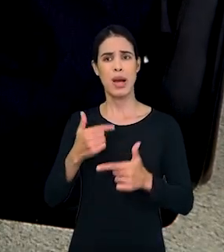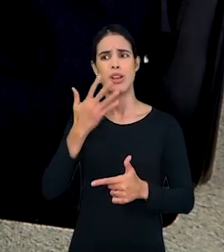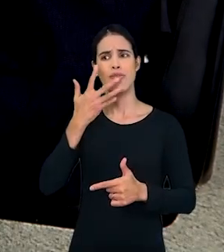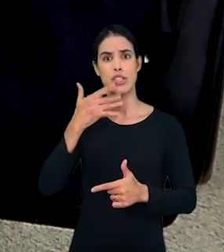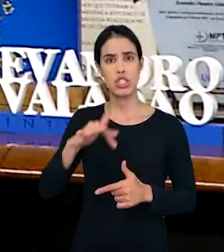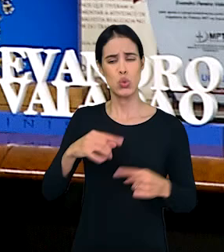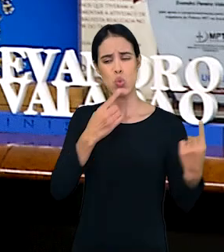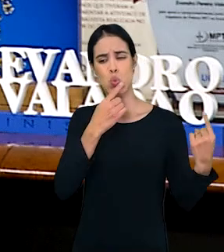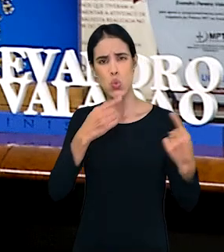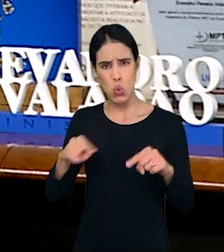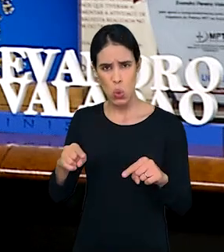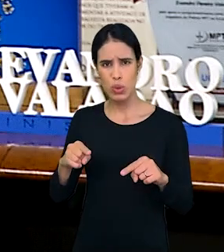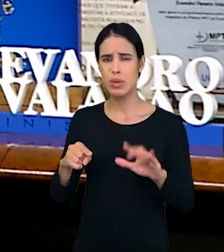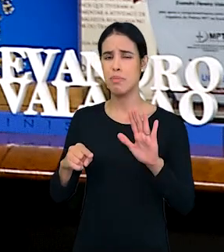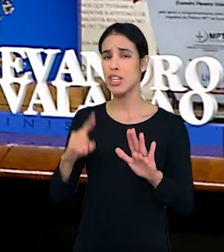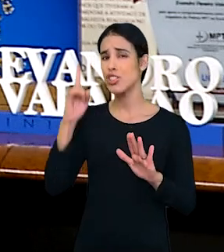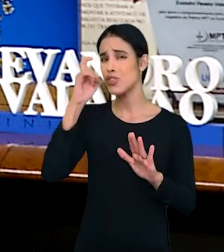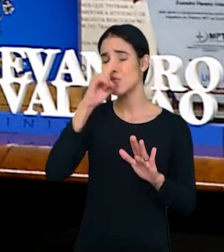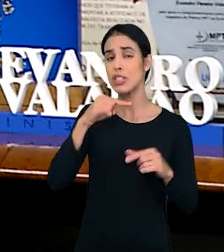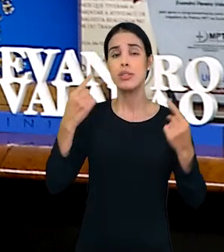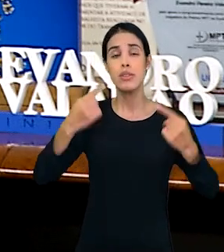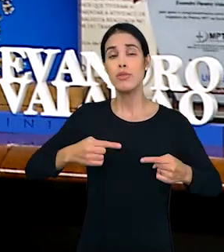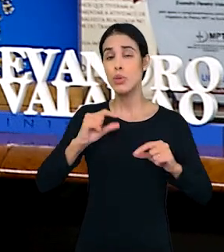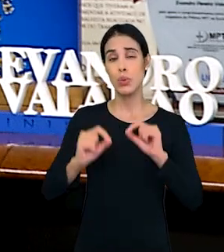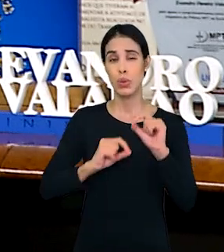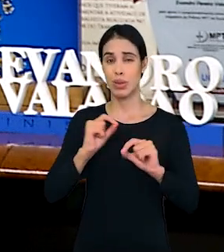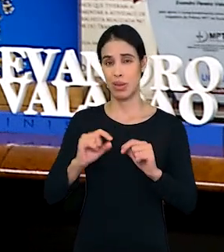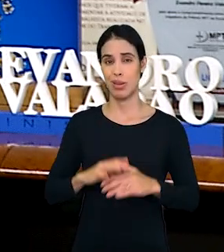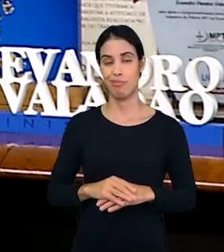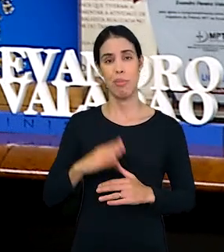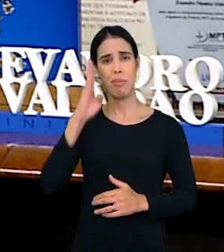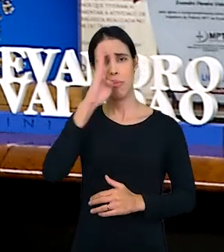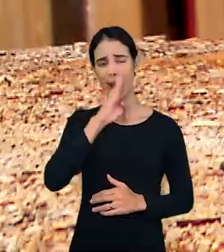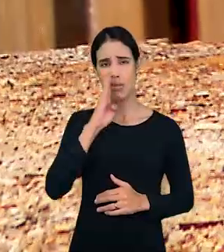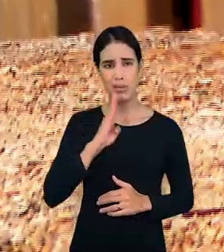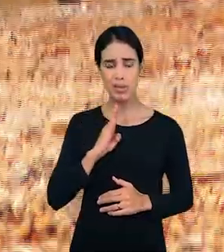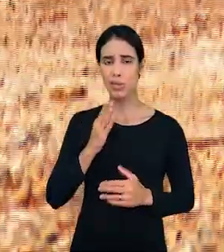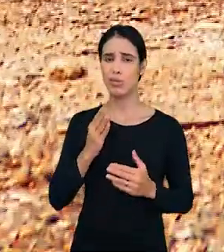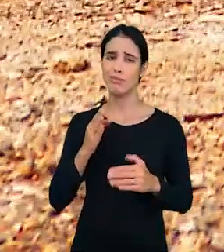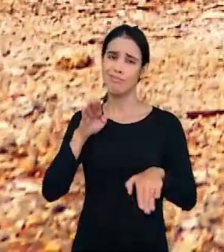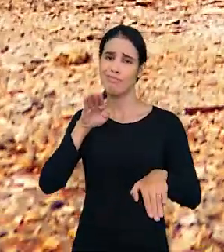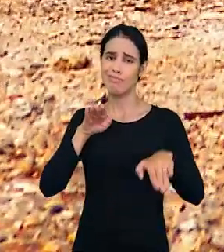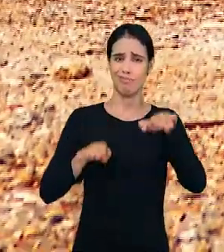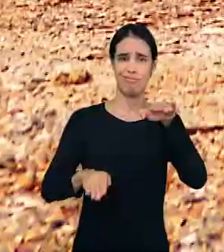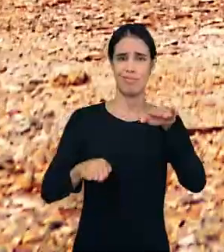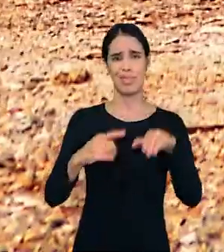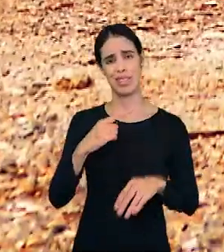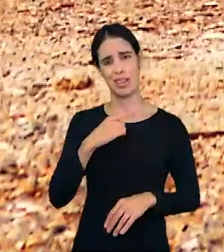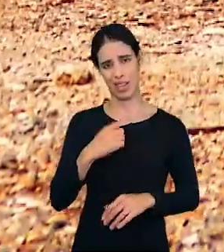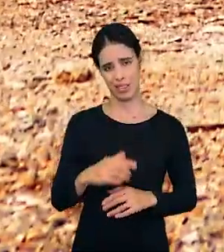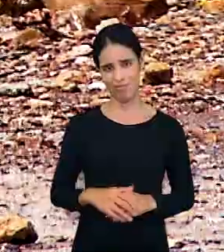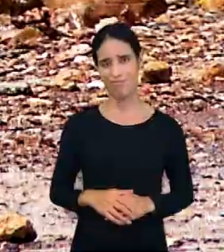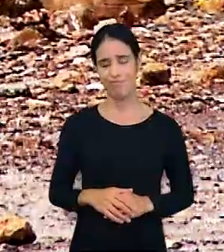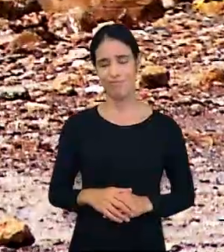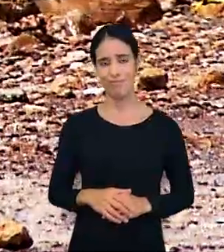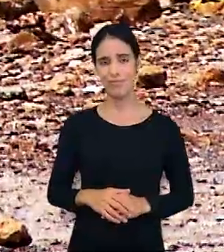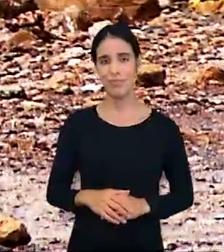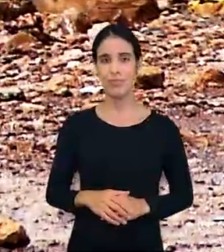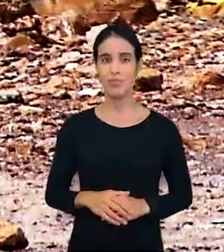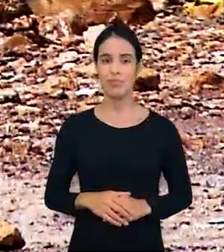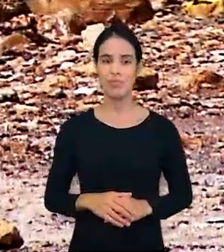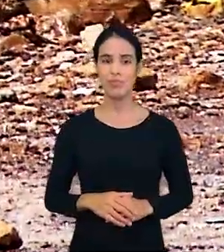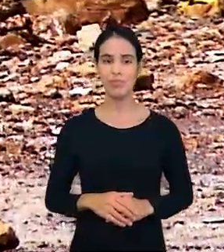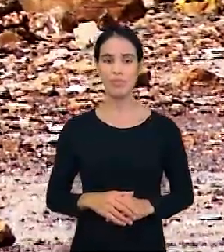no Brasil? O Brasil é um país muito desigual, não é? Então, nós temos determinadas